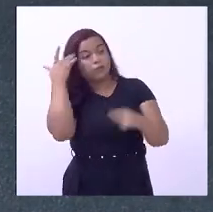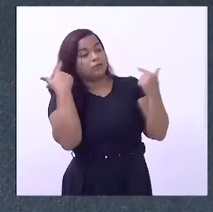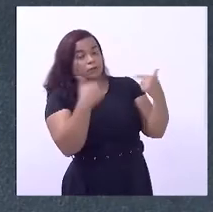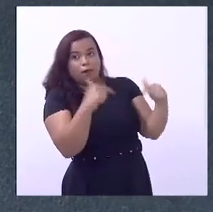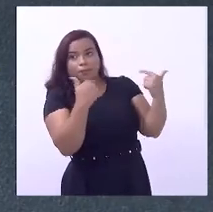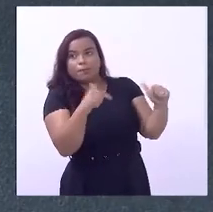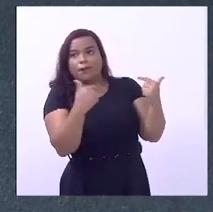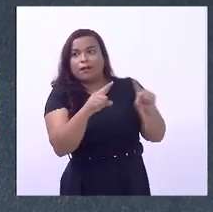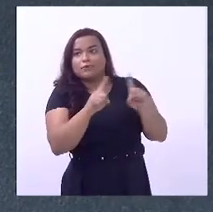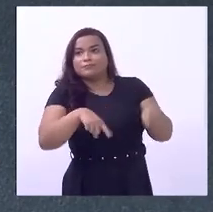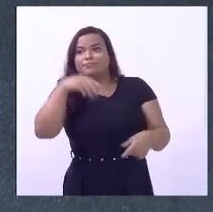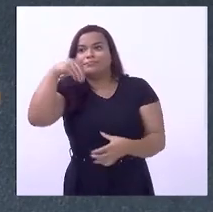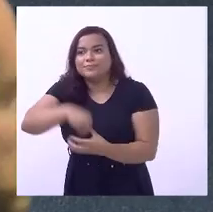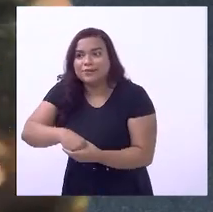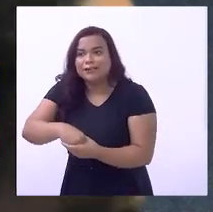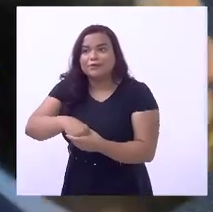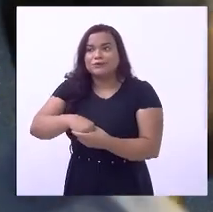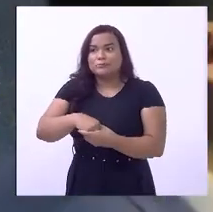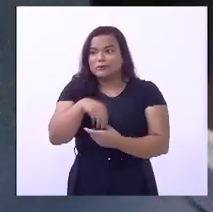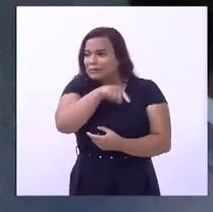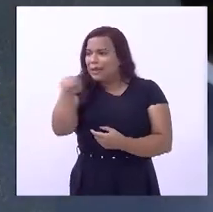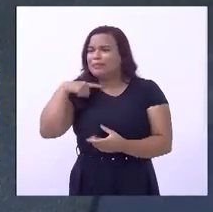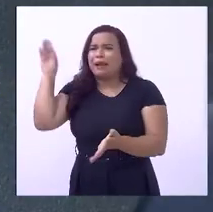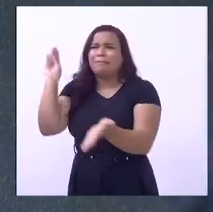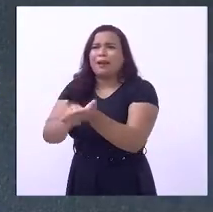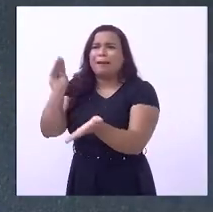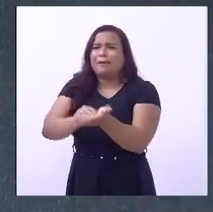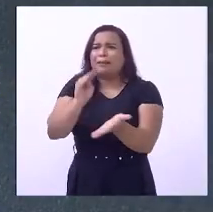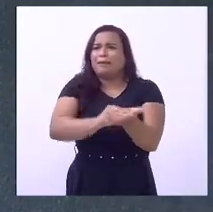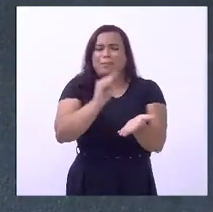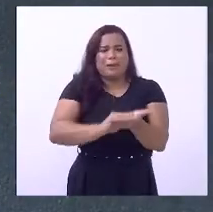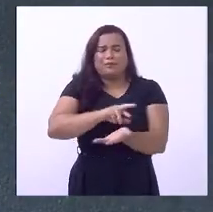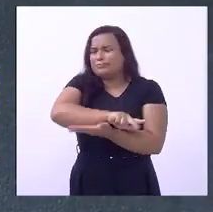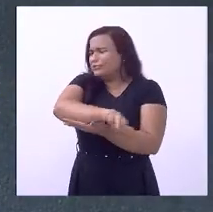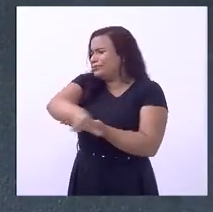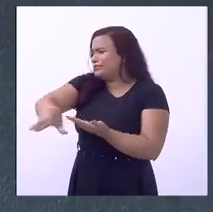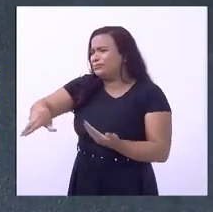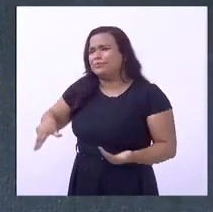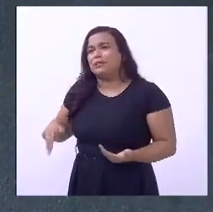e trabalha em condições precaríssimas.